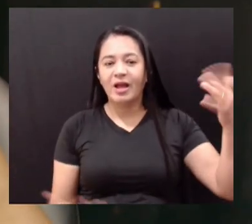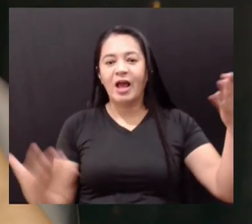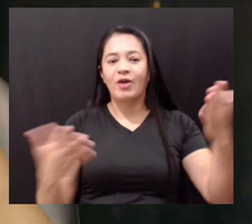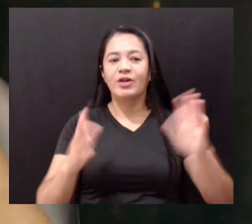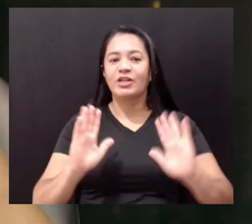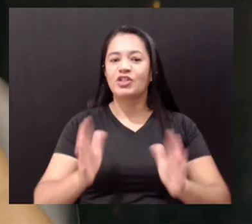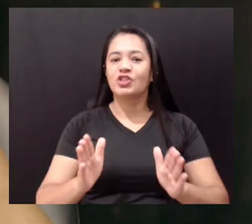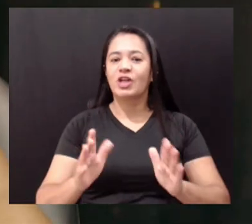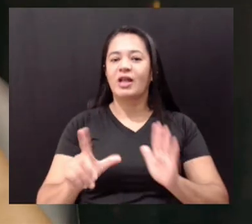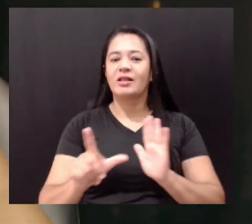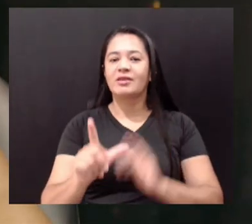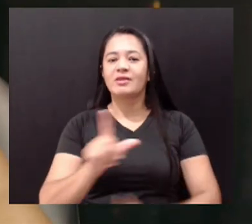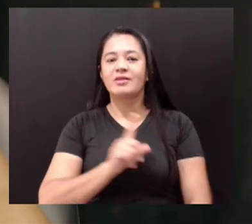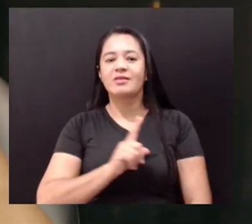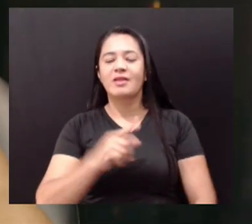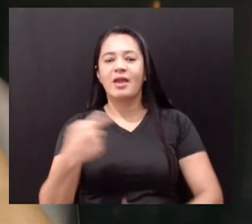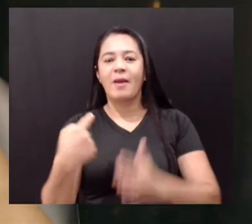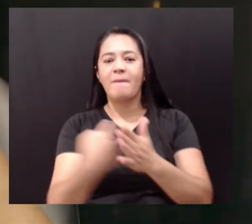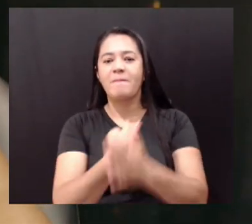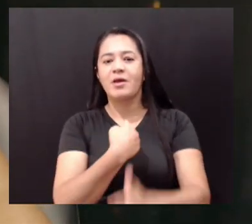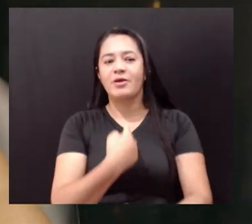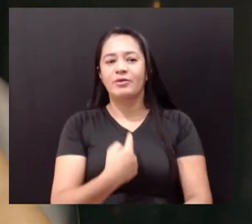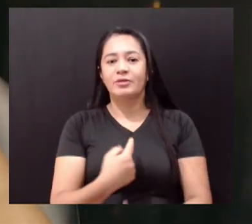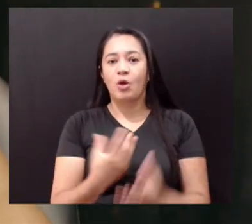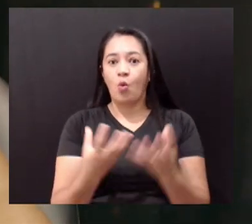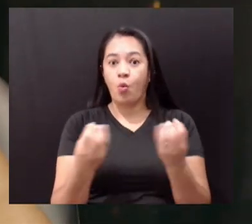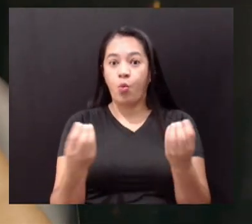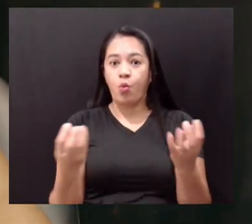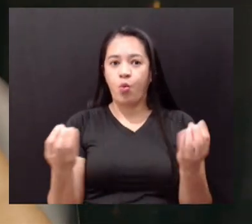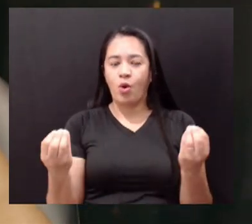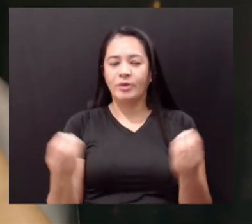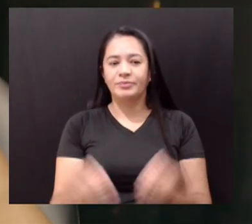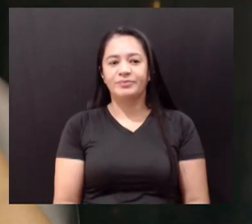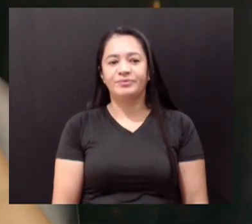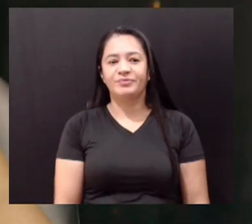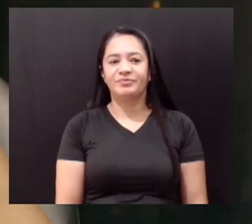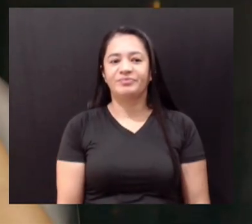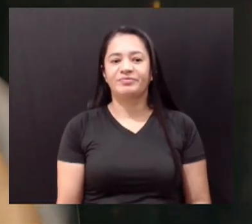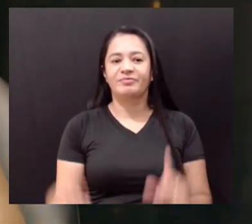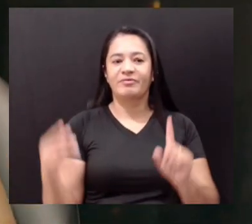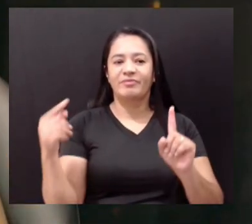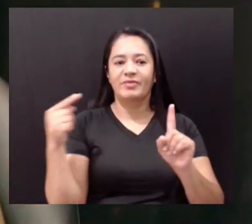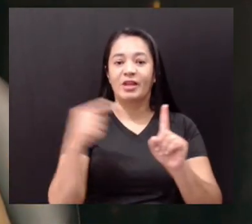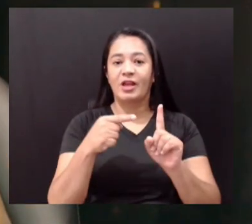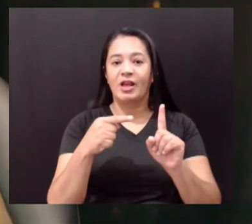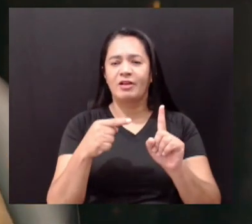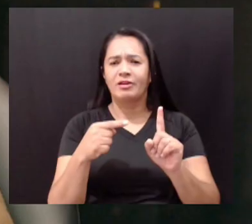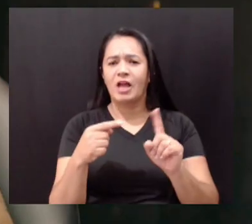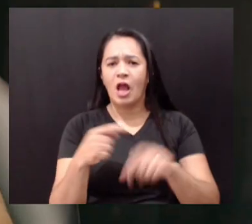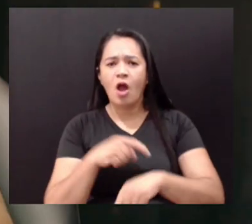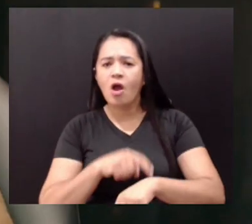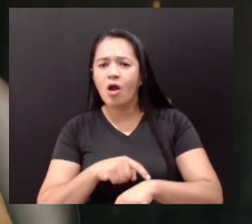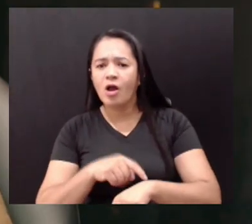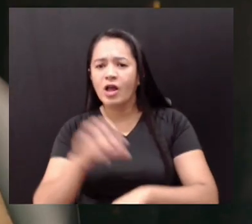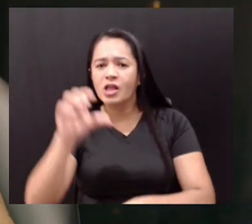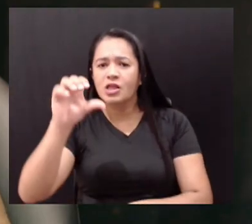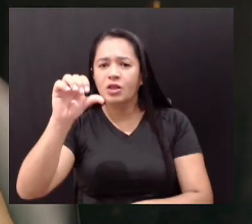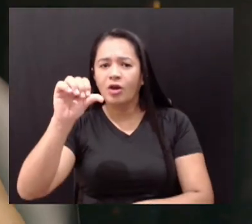pessoal mandando bastante perguntas. Agora, deixa eu ver que horas são, gente. 9 horas,